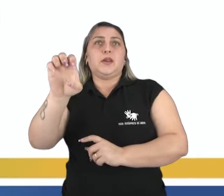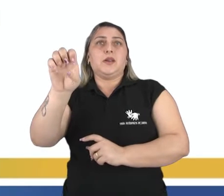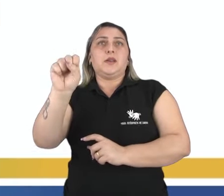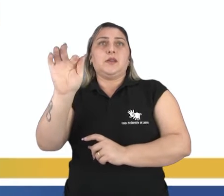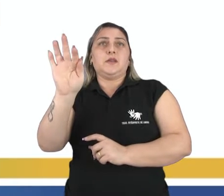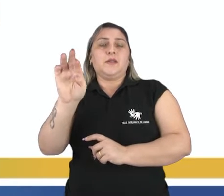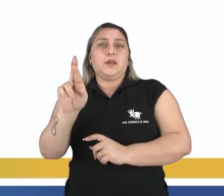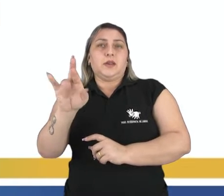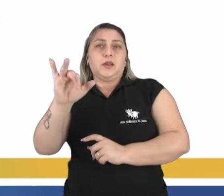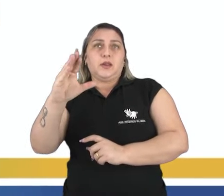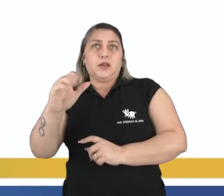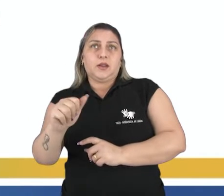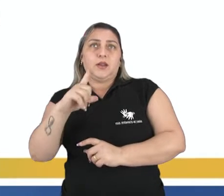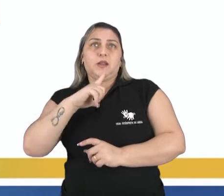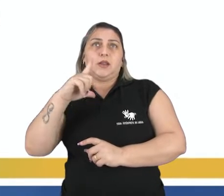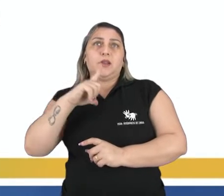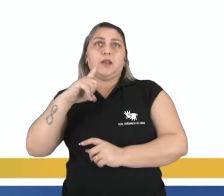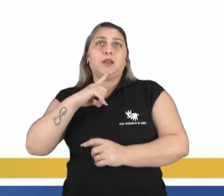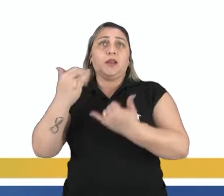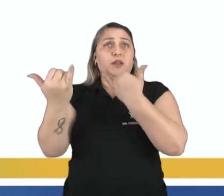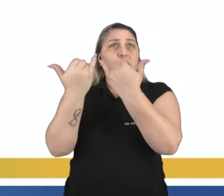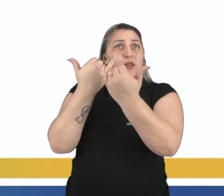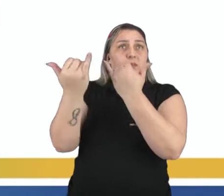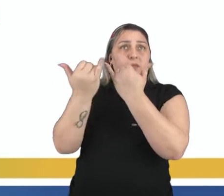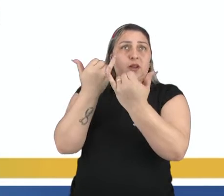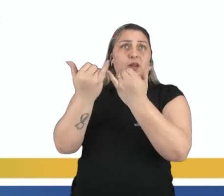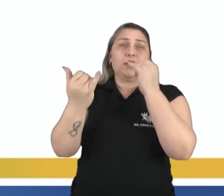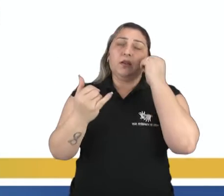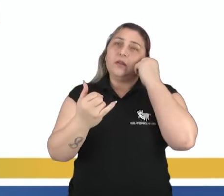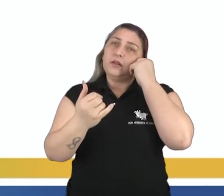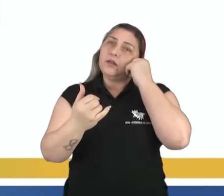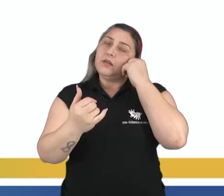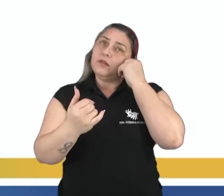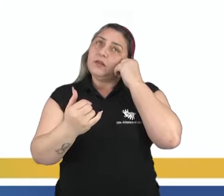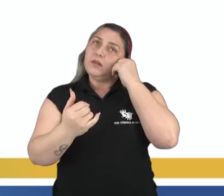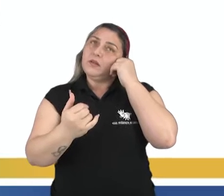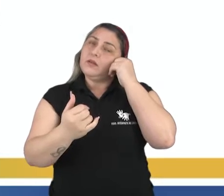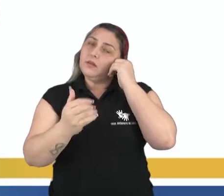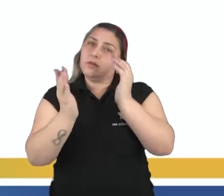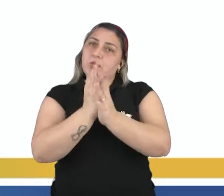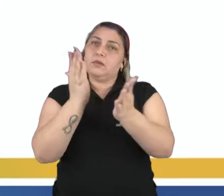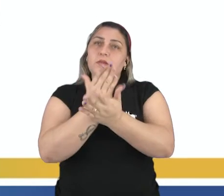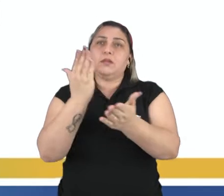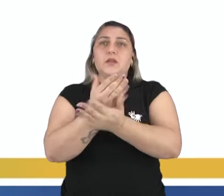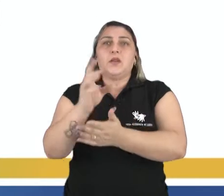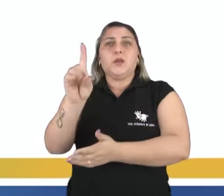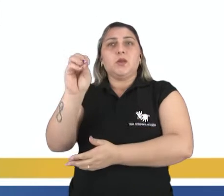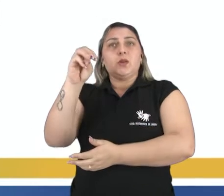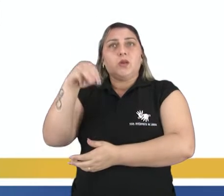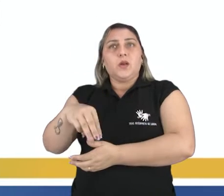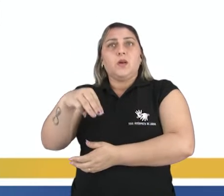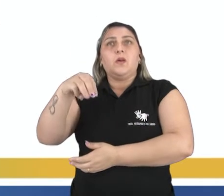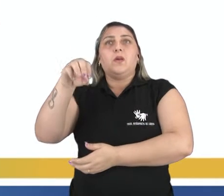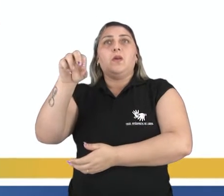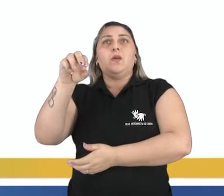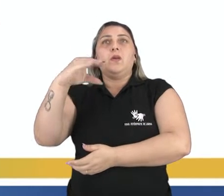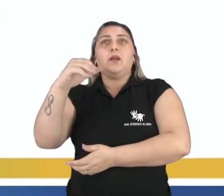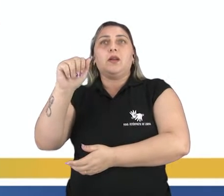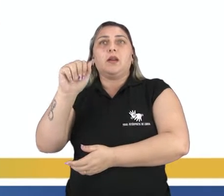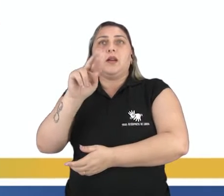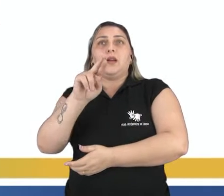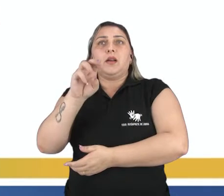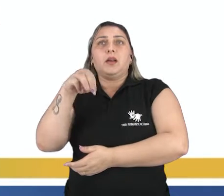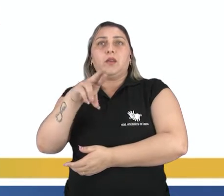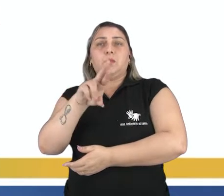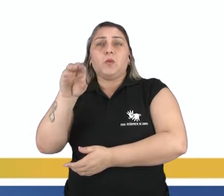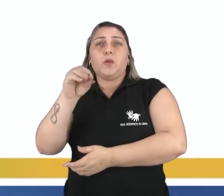tá? Nós temos aqui, né, também na obra de Machado de Assis, né, o livro Dom Casmurro, nós temos a Capitu. Ninguém